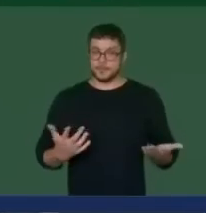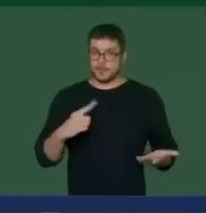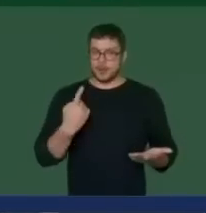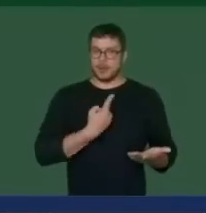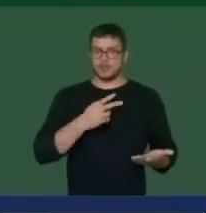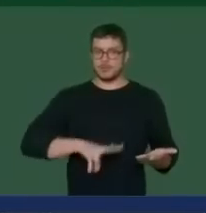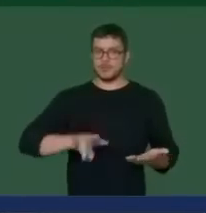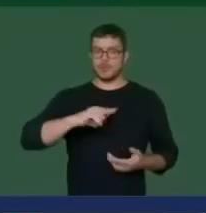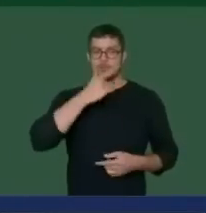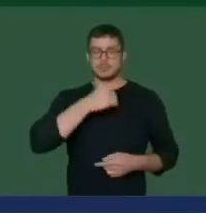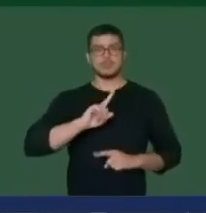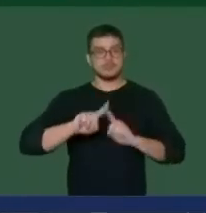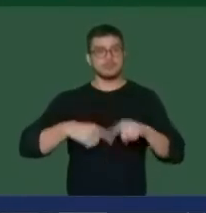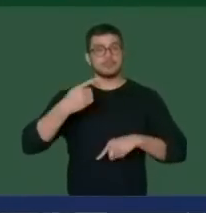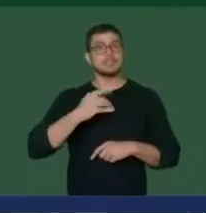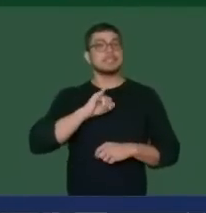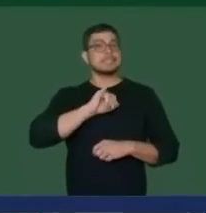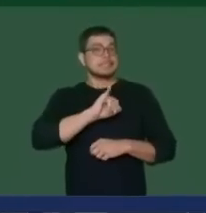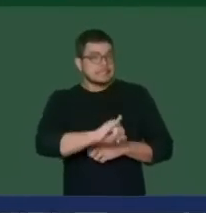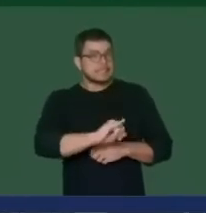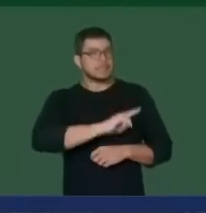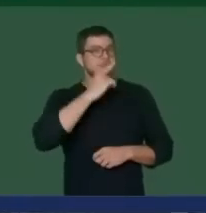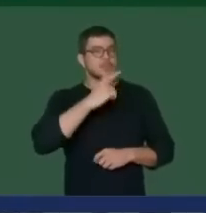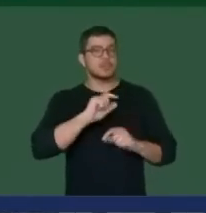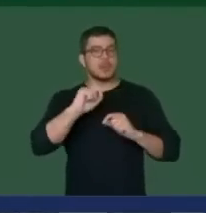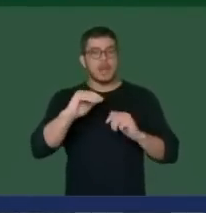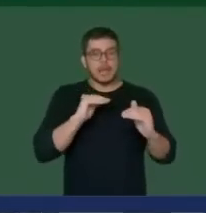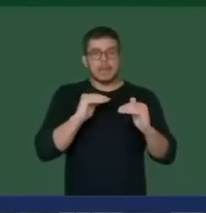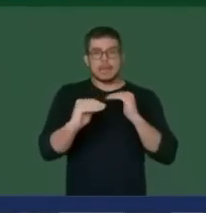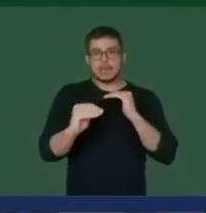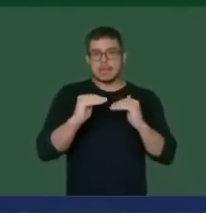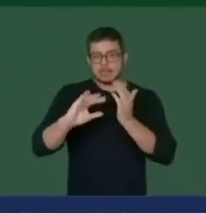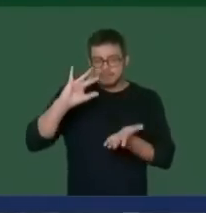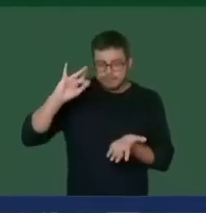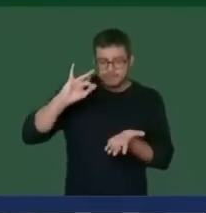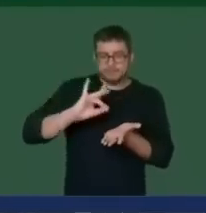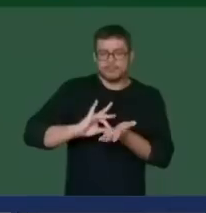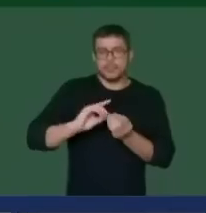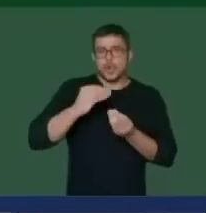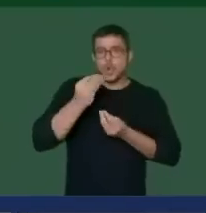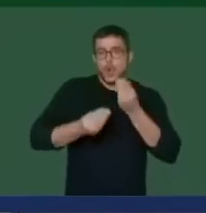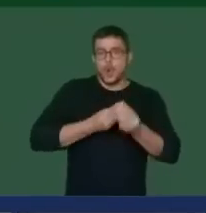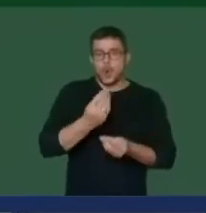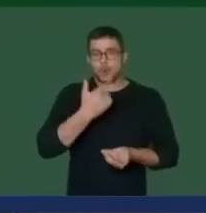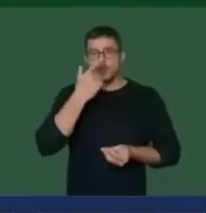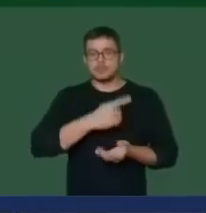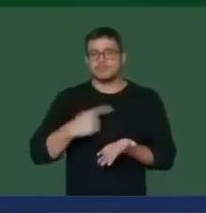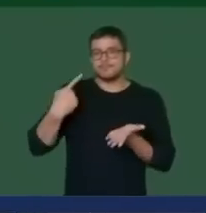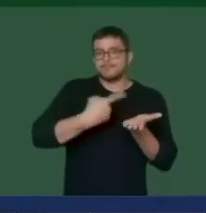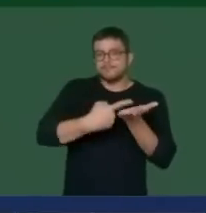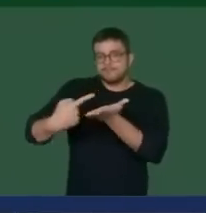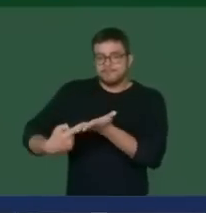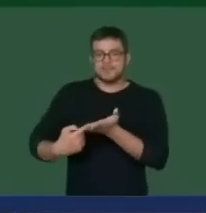à medida que encontre um ponto de equilíbrio, o centro, o caminho que concilie o social e